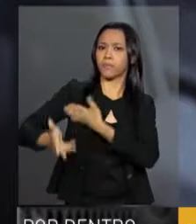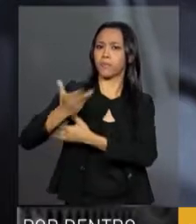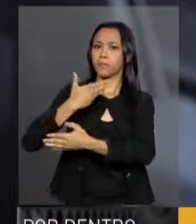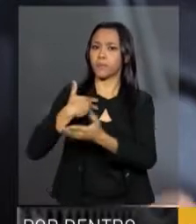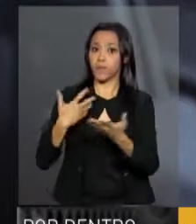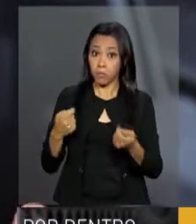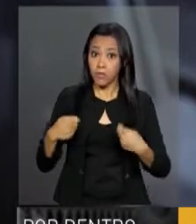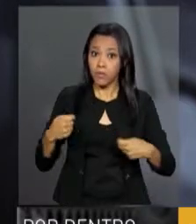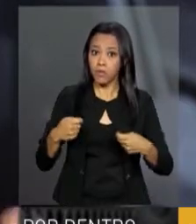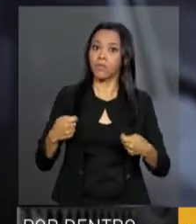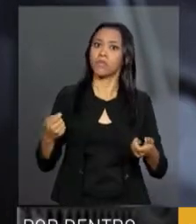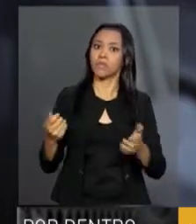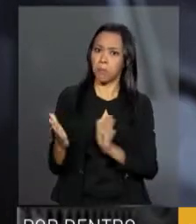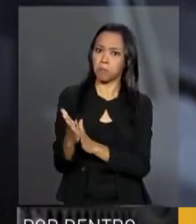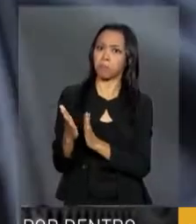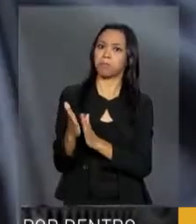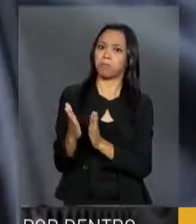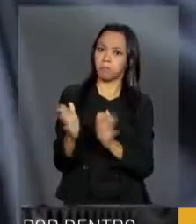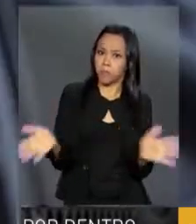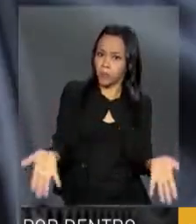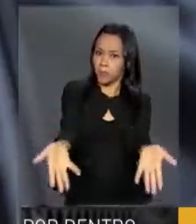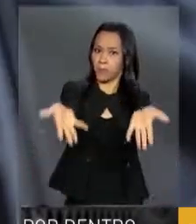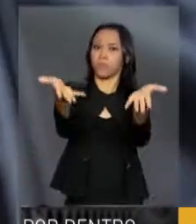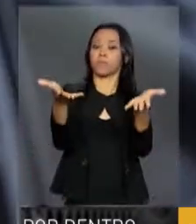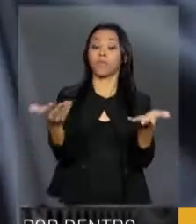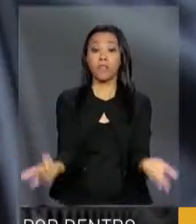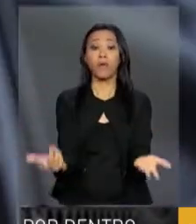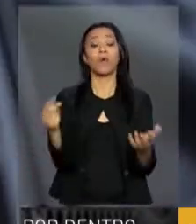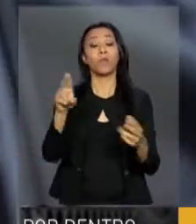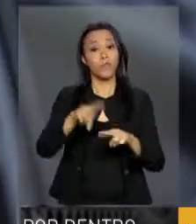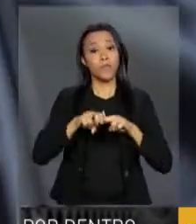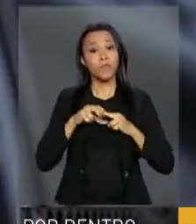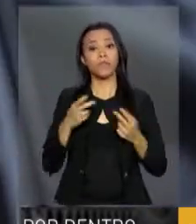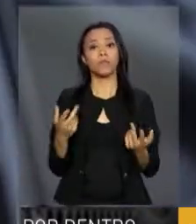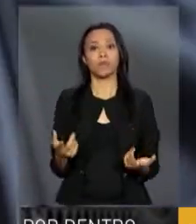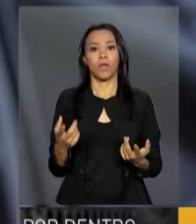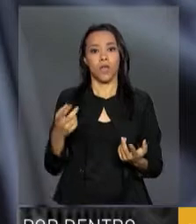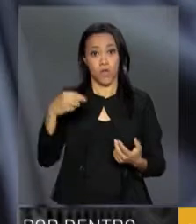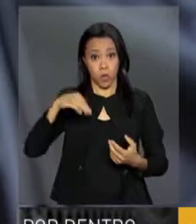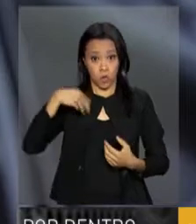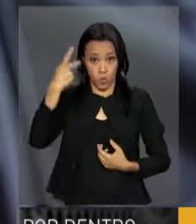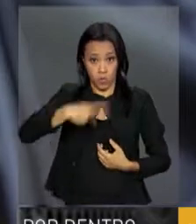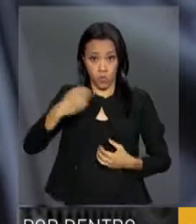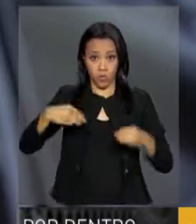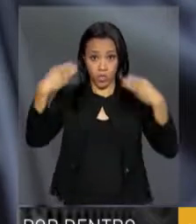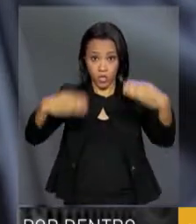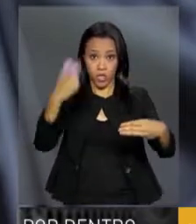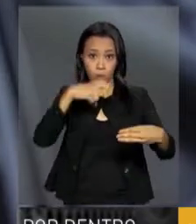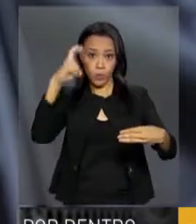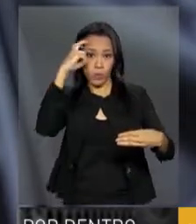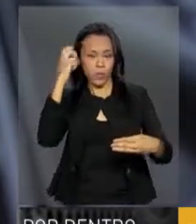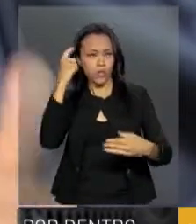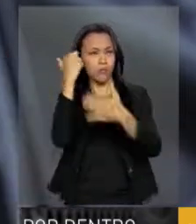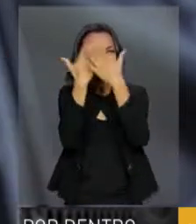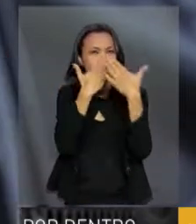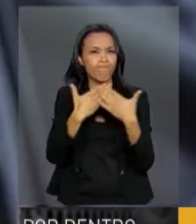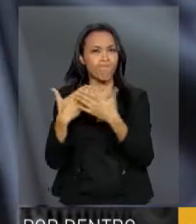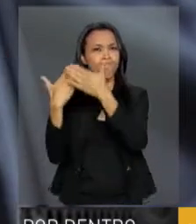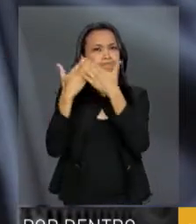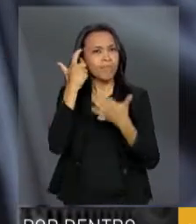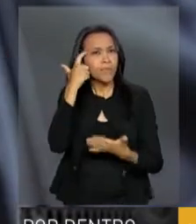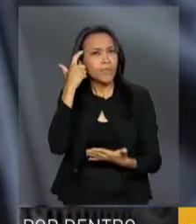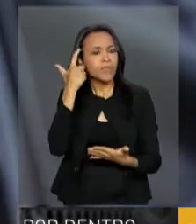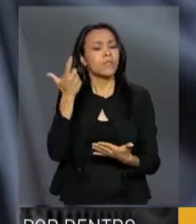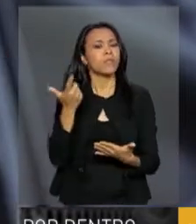ser cultuado e cultivado. Então, nesse sentido, é que o Ministério da Cultura imaginou, e